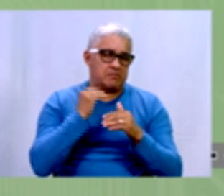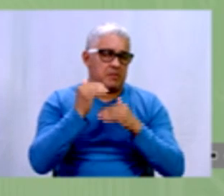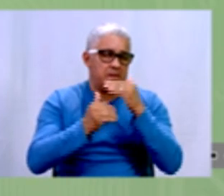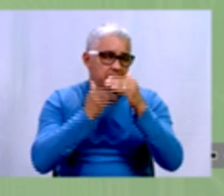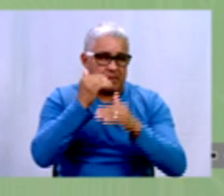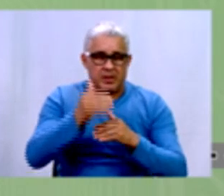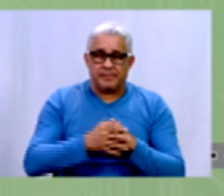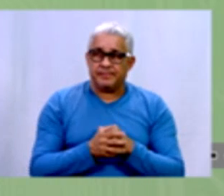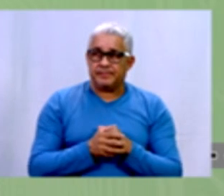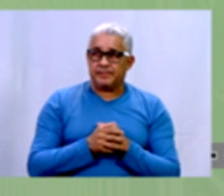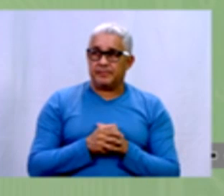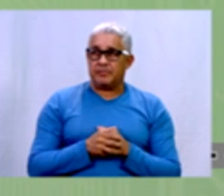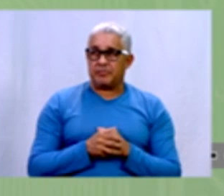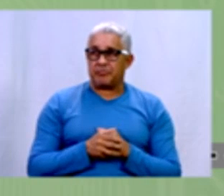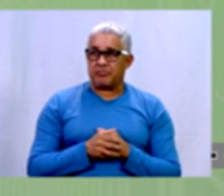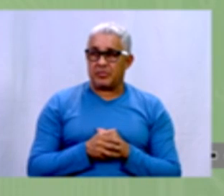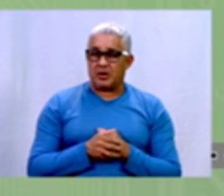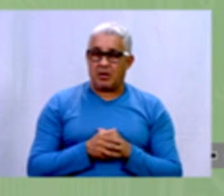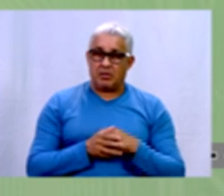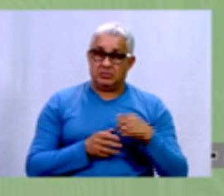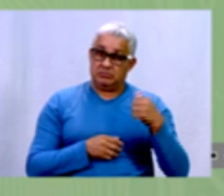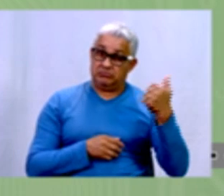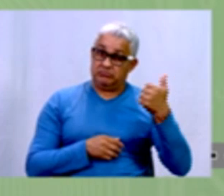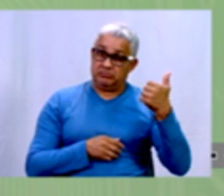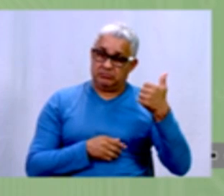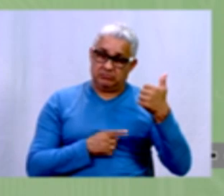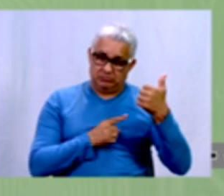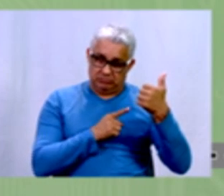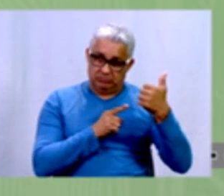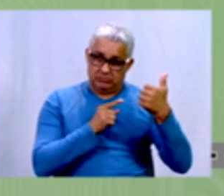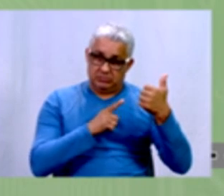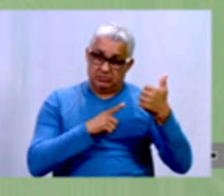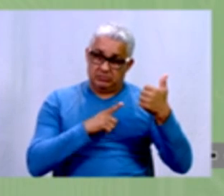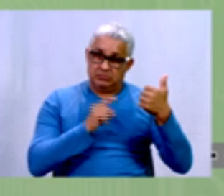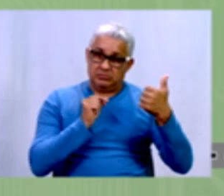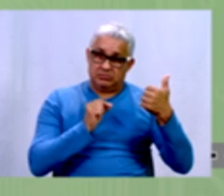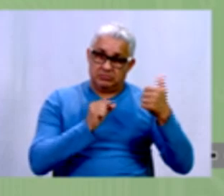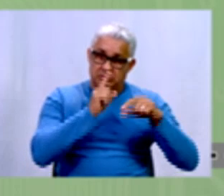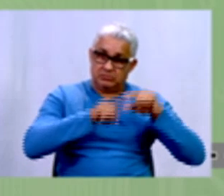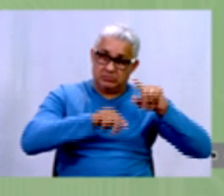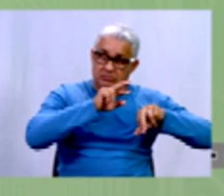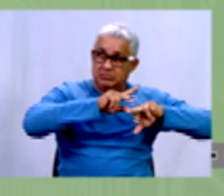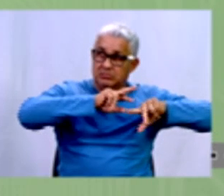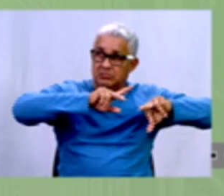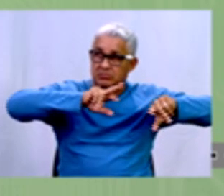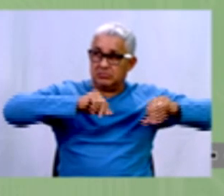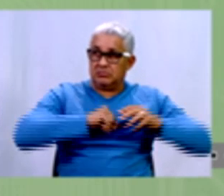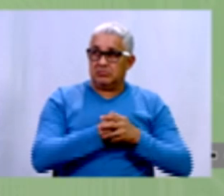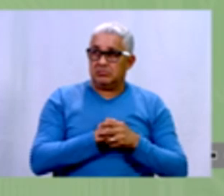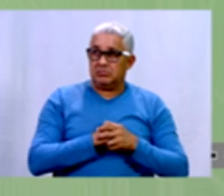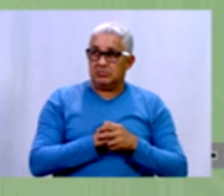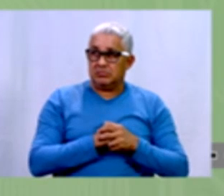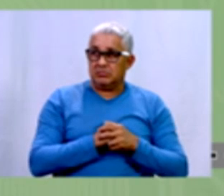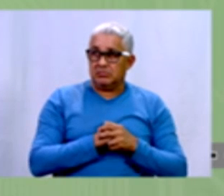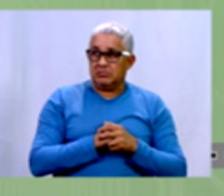desenvolvidas. Então, primeiro aqui, nós temos o Product Backlog.